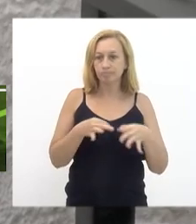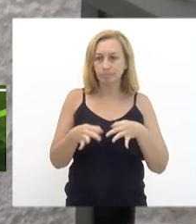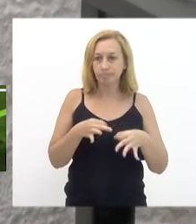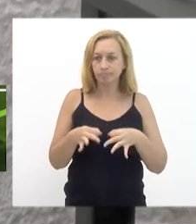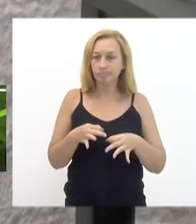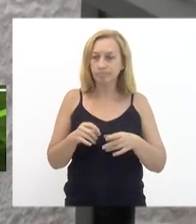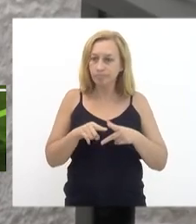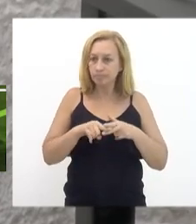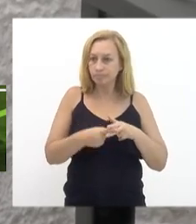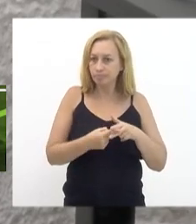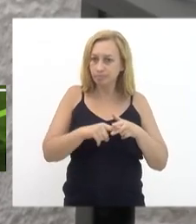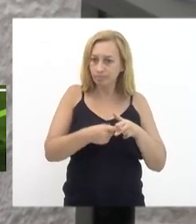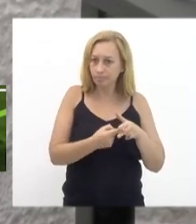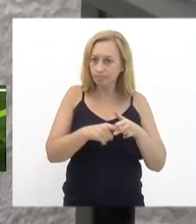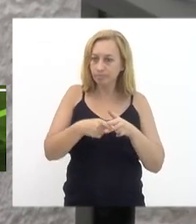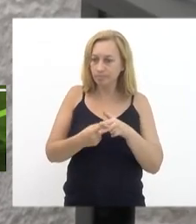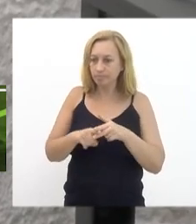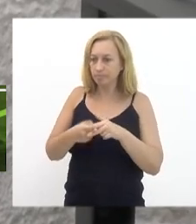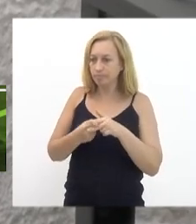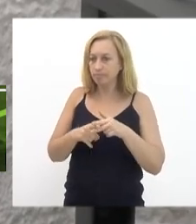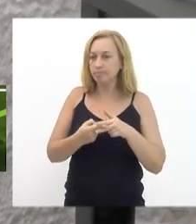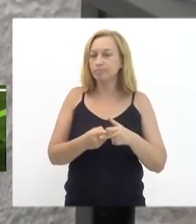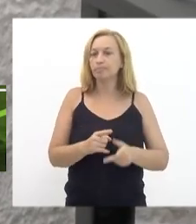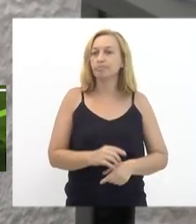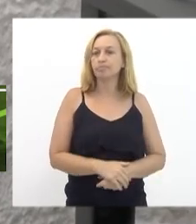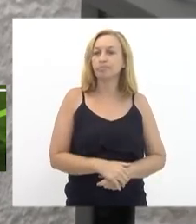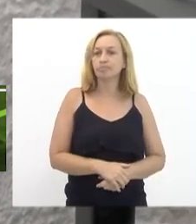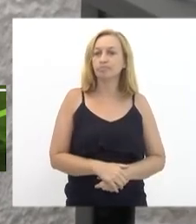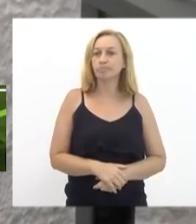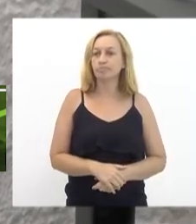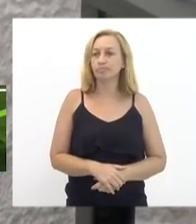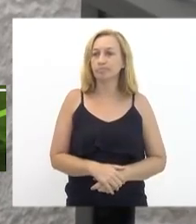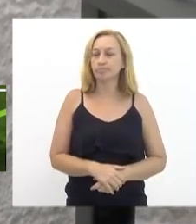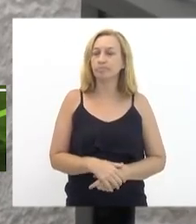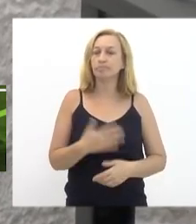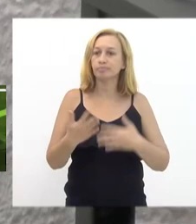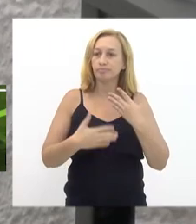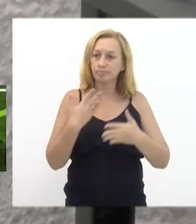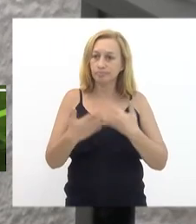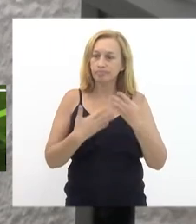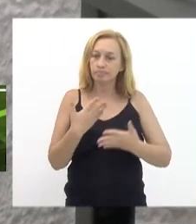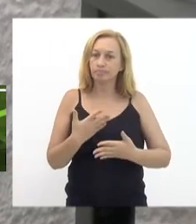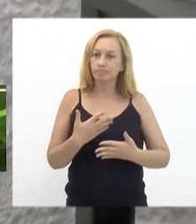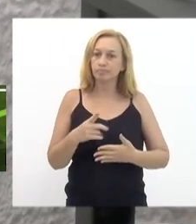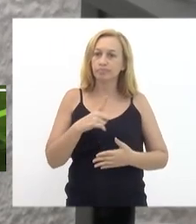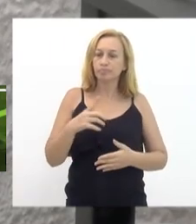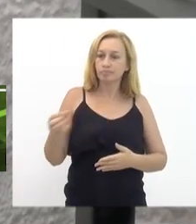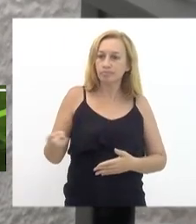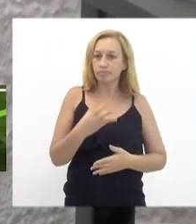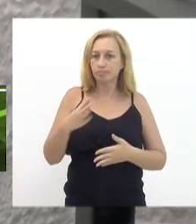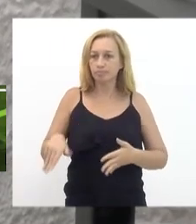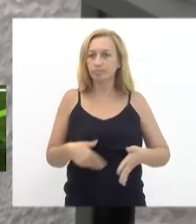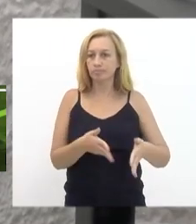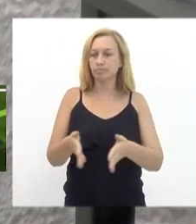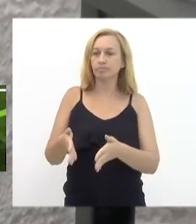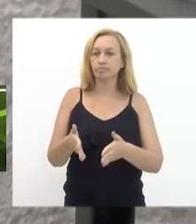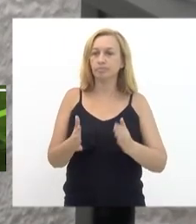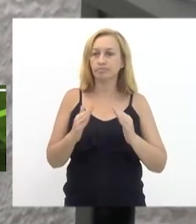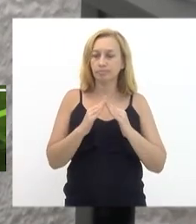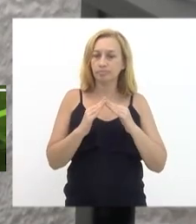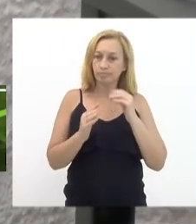tem que ter a justiça ele vai ser alto ajustando mas a gente tá aí muito animado de ter um novo caminho da questão